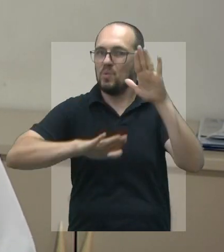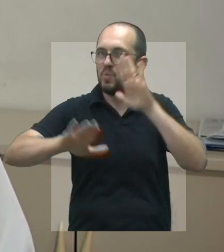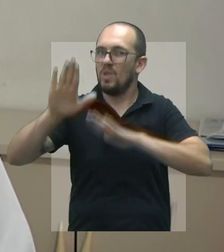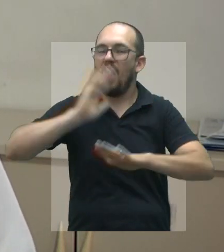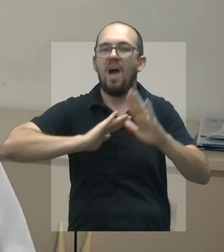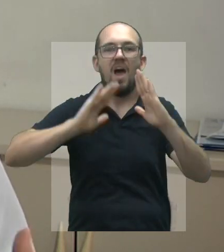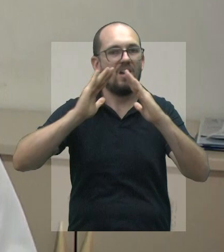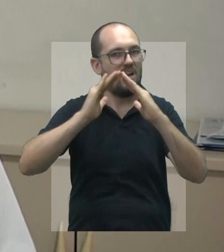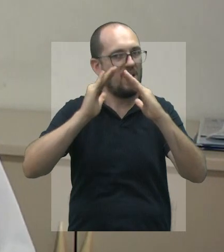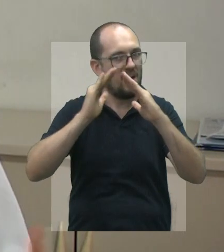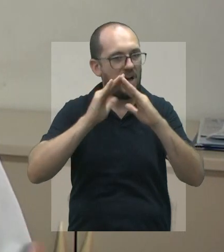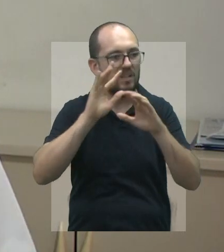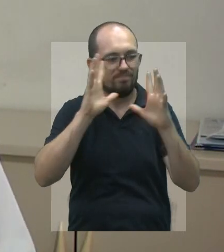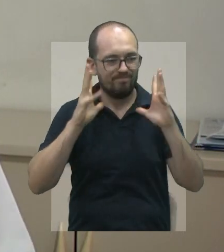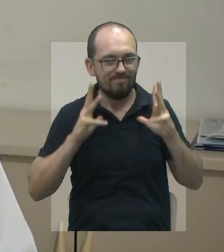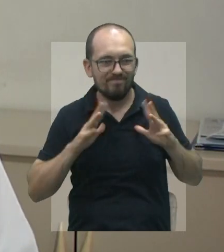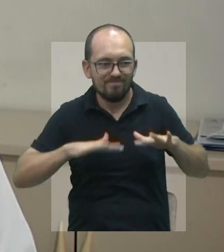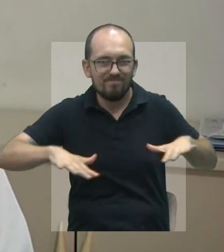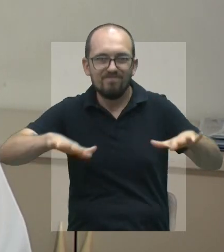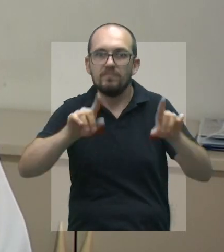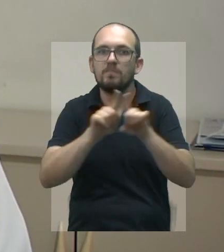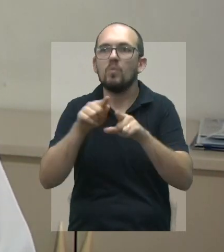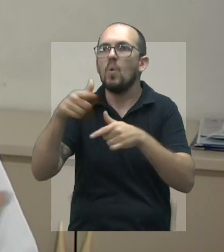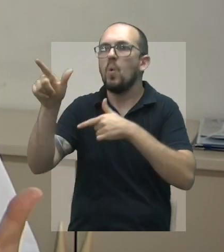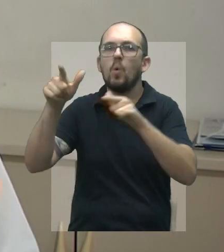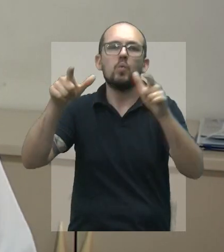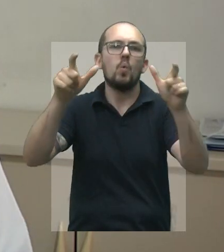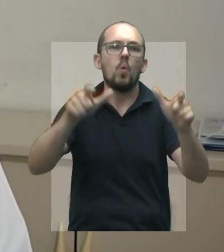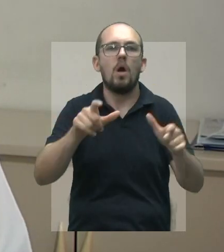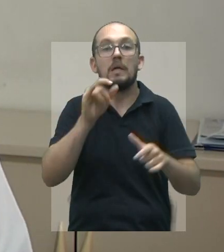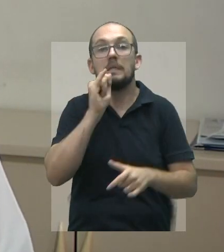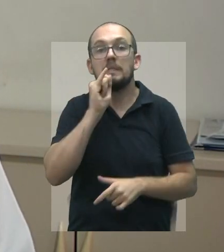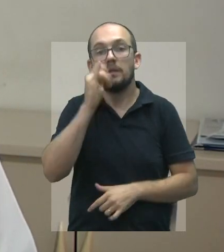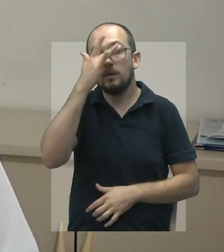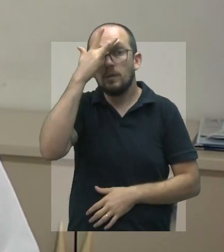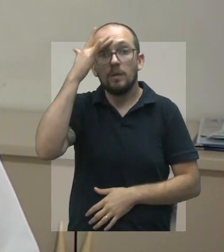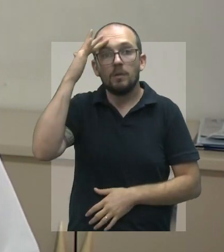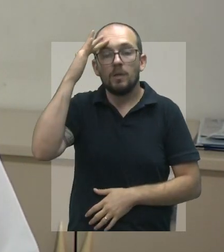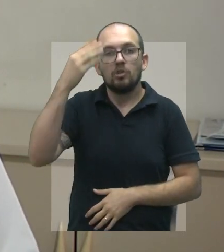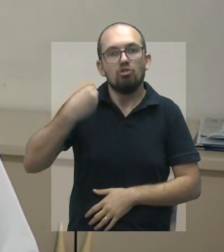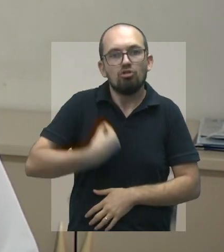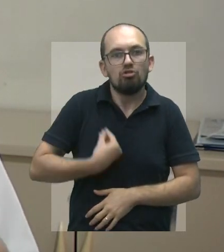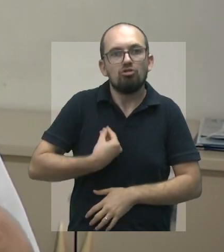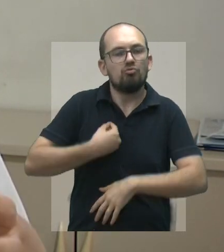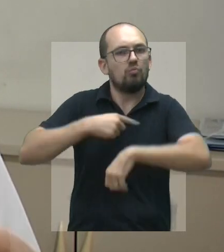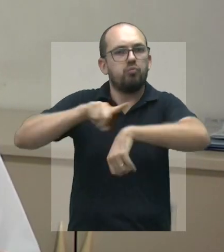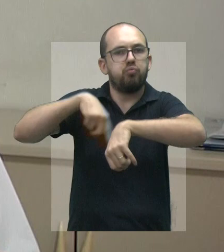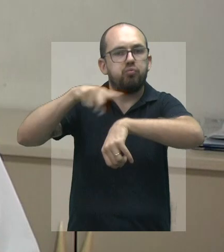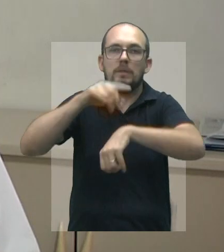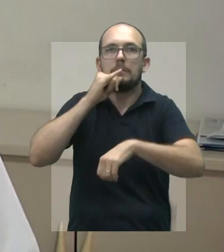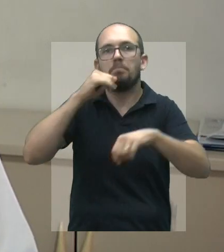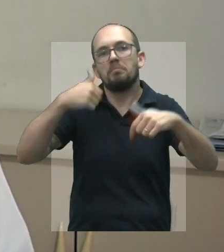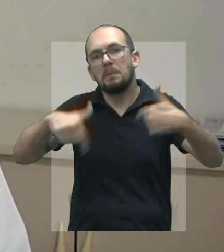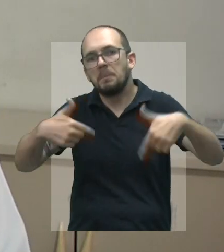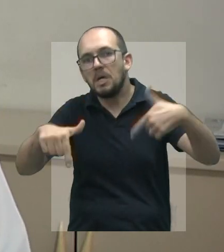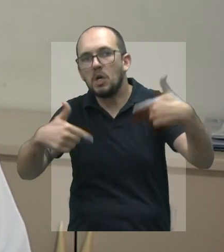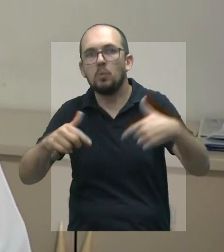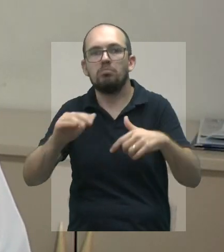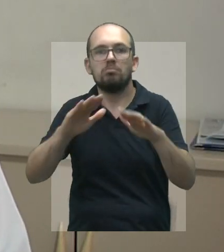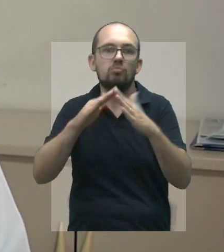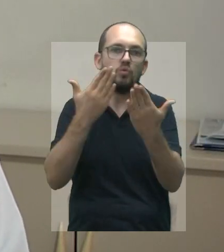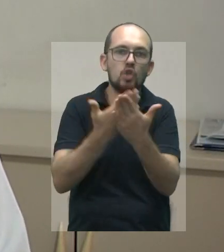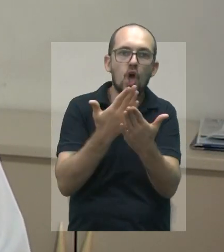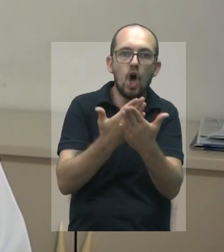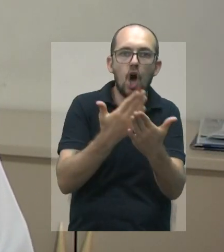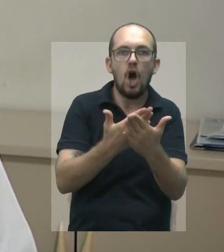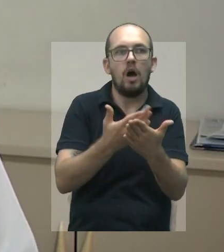outros locais onde a pessoa permaneça durante o longo do dia. Então, nos locais de trabalho,